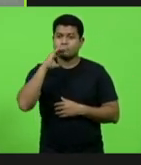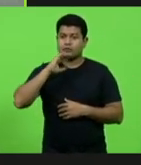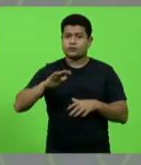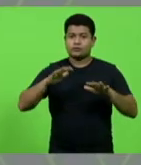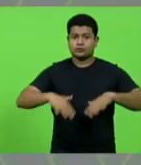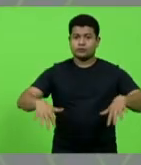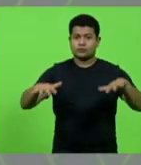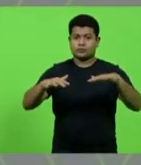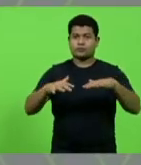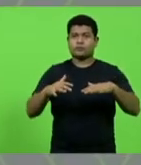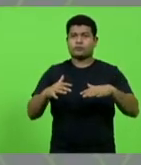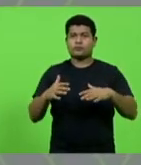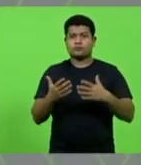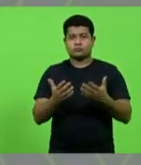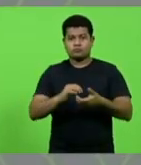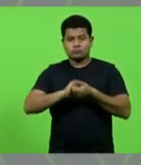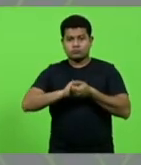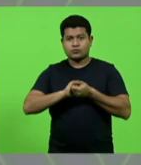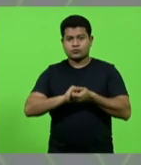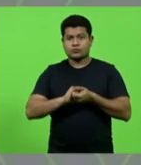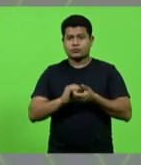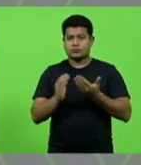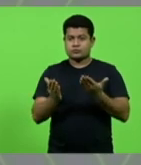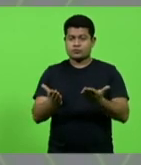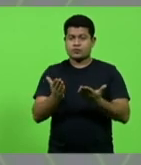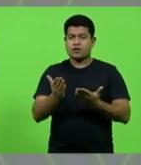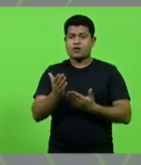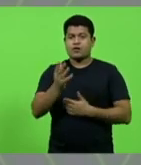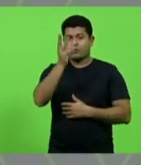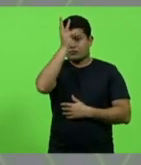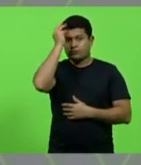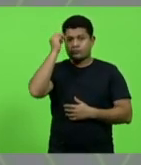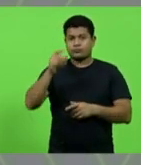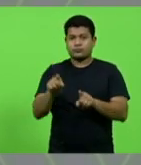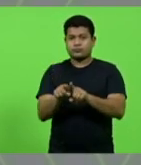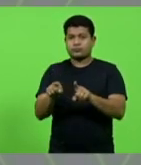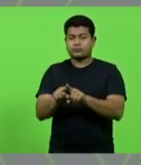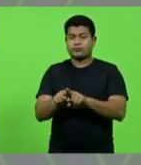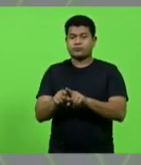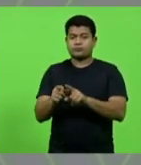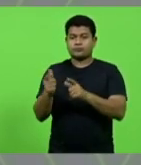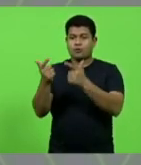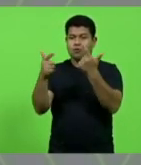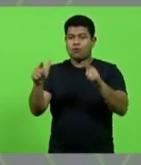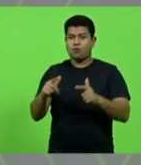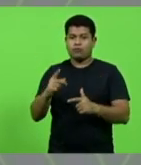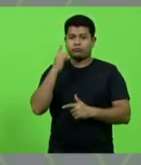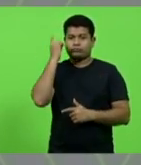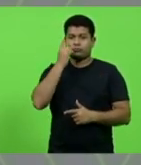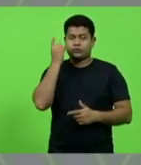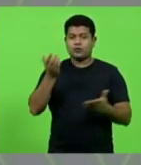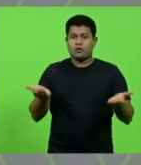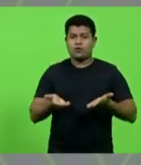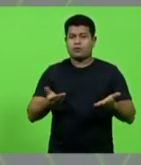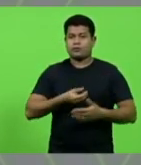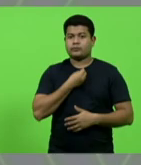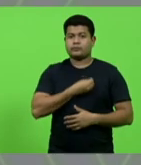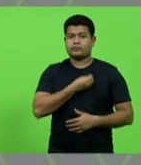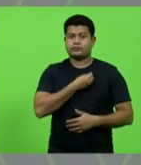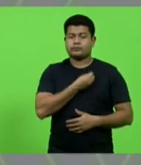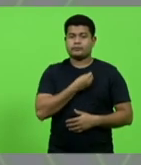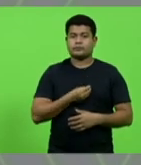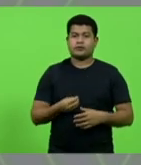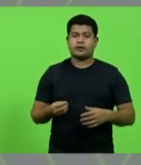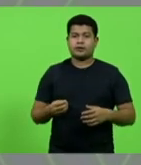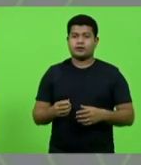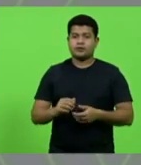todas. Cumprimentando a senhora, cumprimento também os demais parlamentares que estão aqui conosco, cumprimentar o